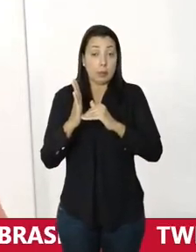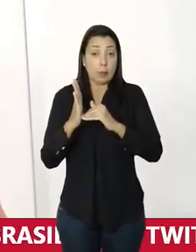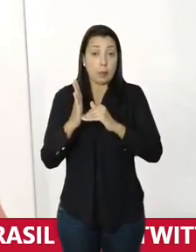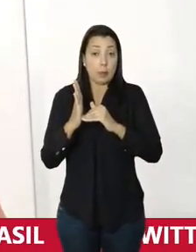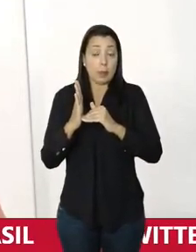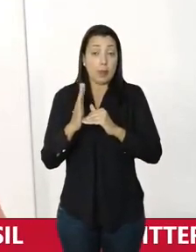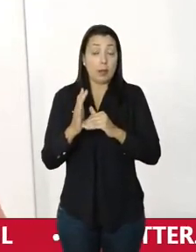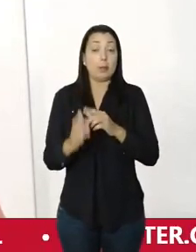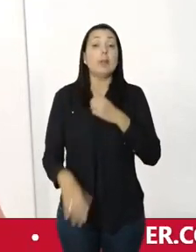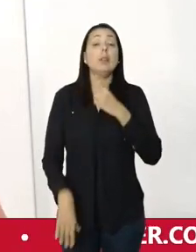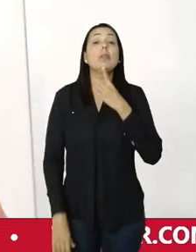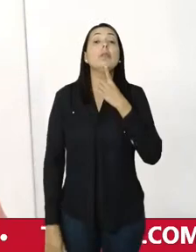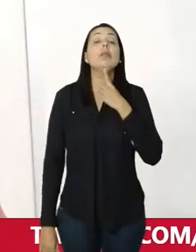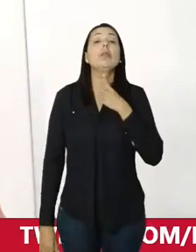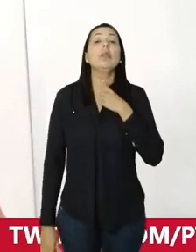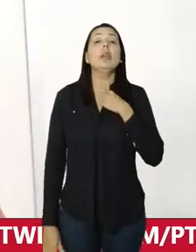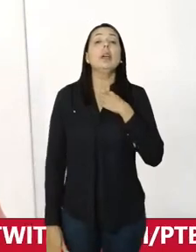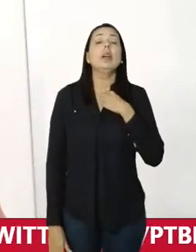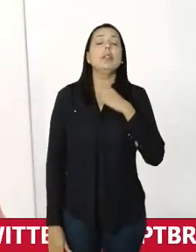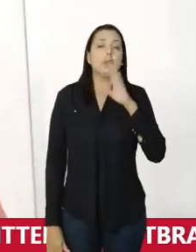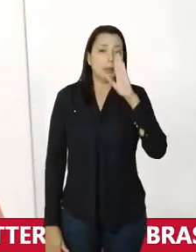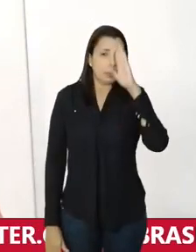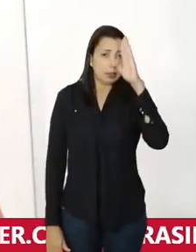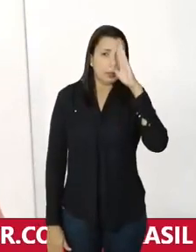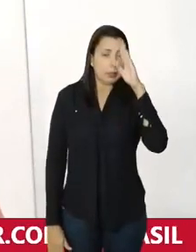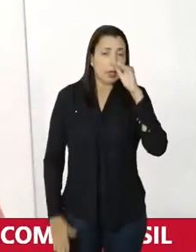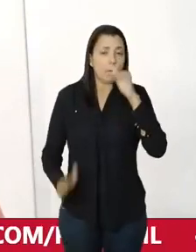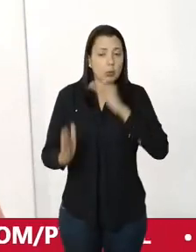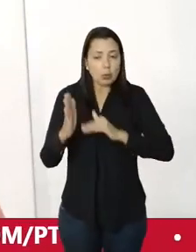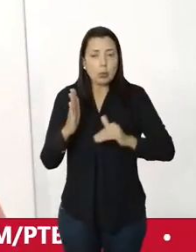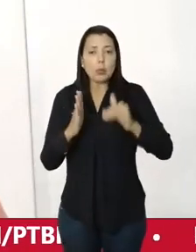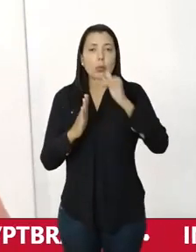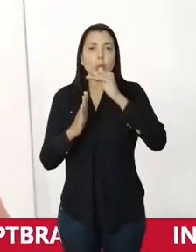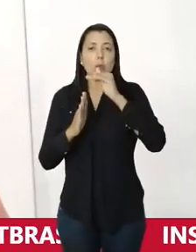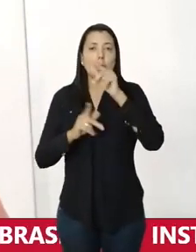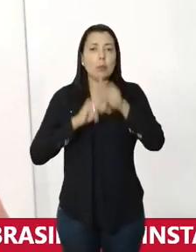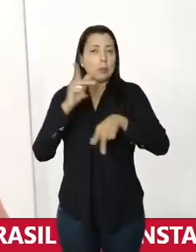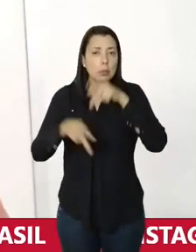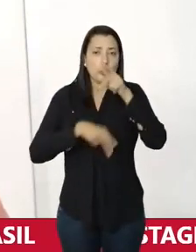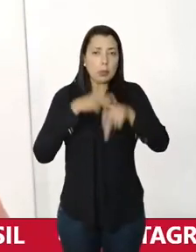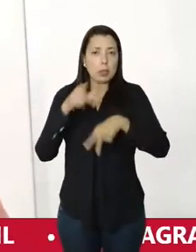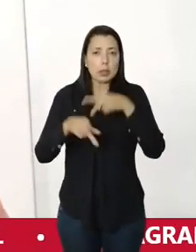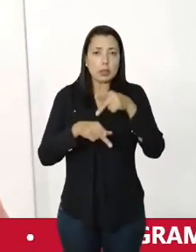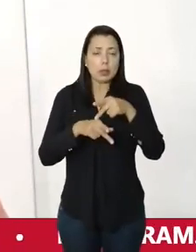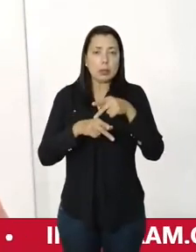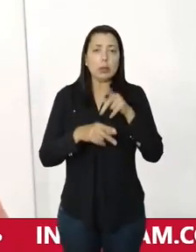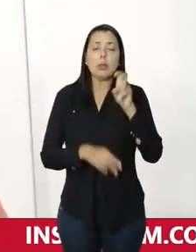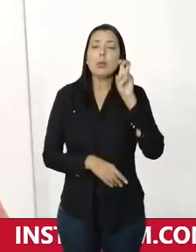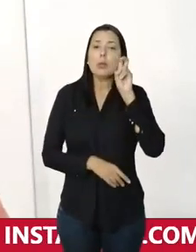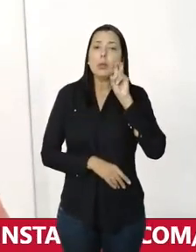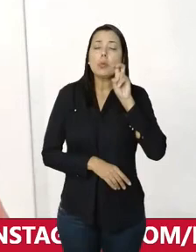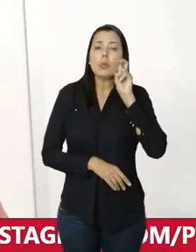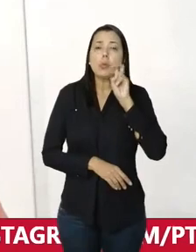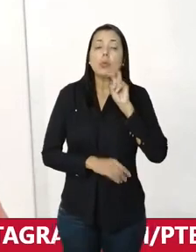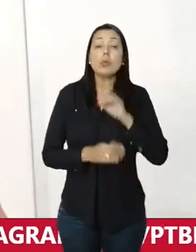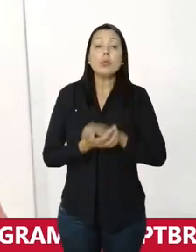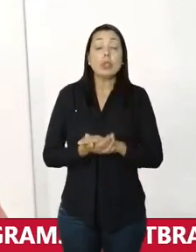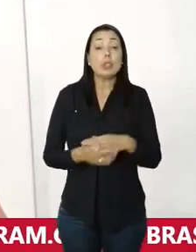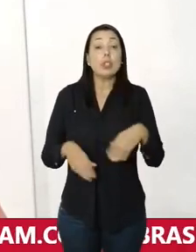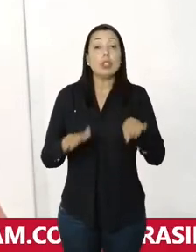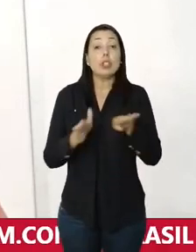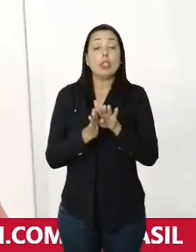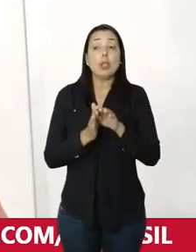pela vontade soberana e generosa da maioria do povo do Rio Grande do Norte, e chego